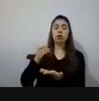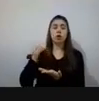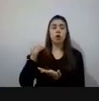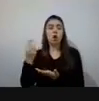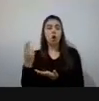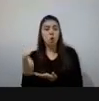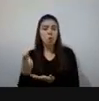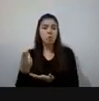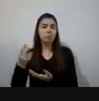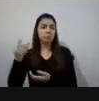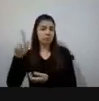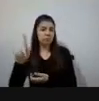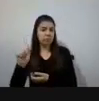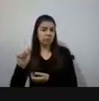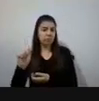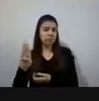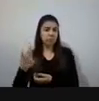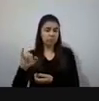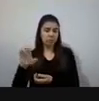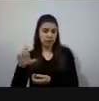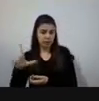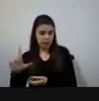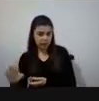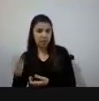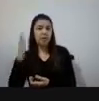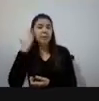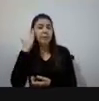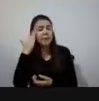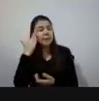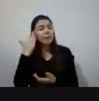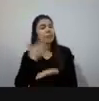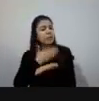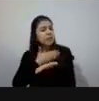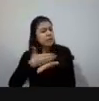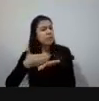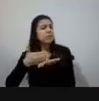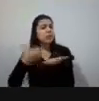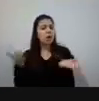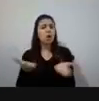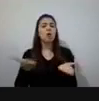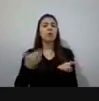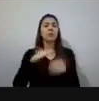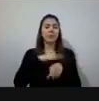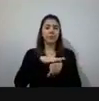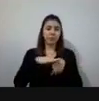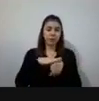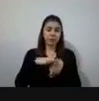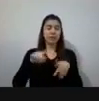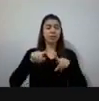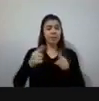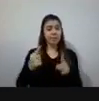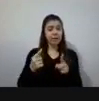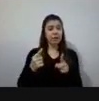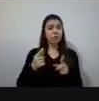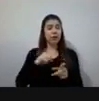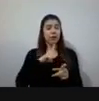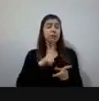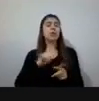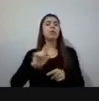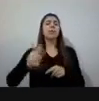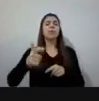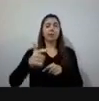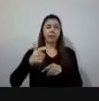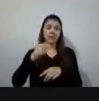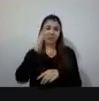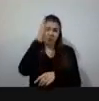outras conversas com outras pessoas, outras figuras importantes aqui de Santa Maria, e o quanto é importante em todos